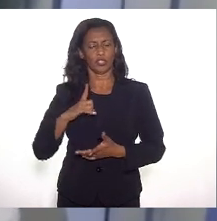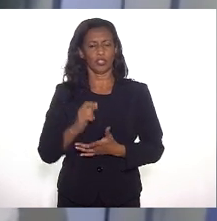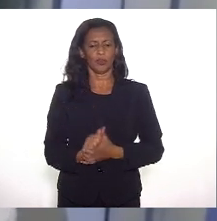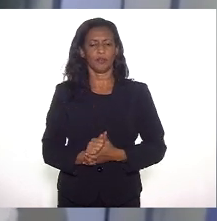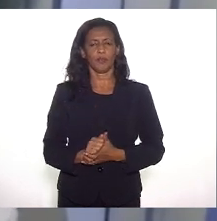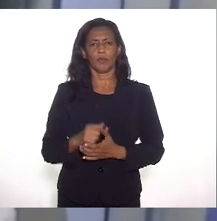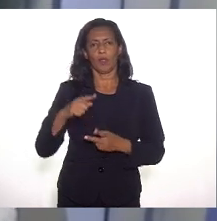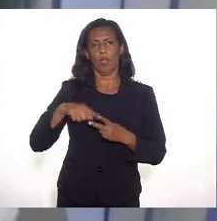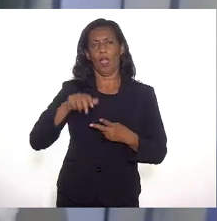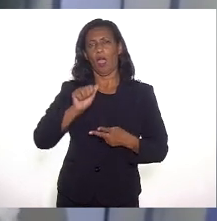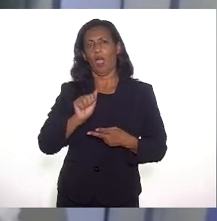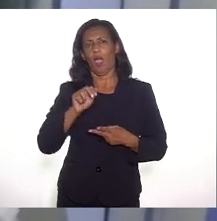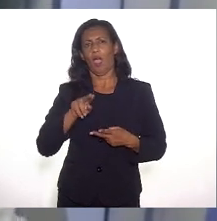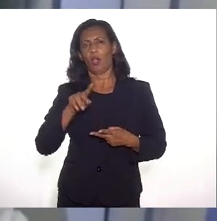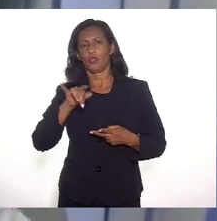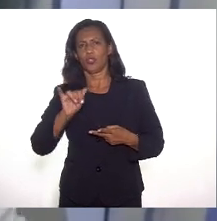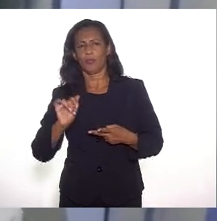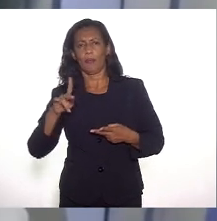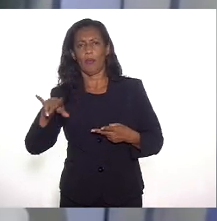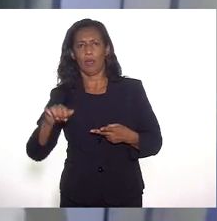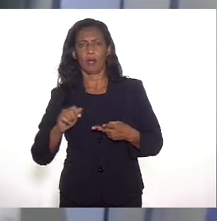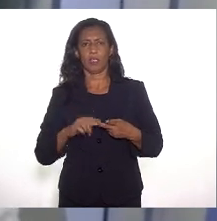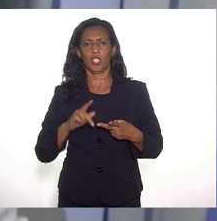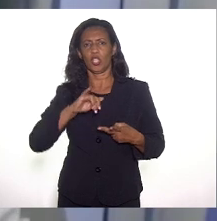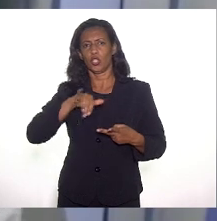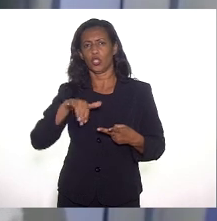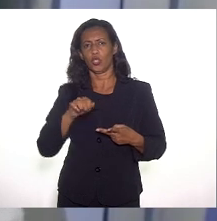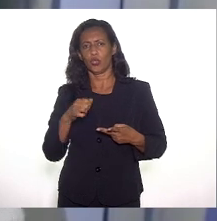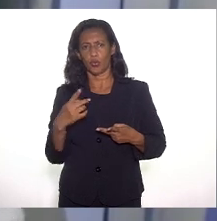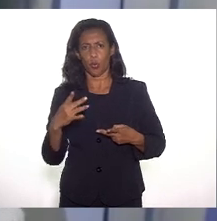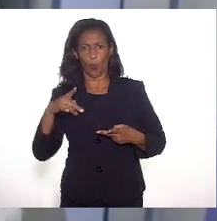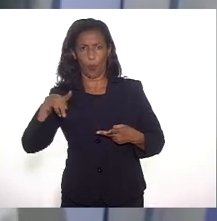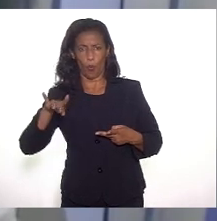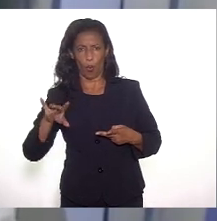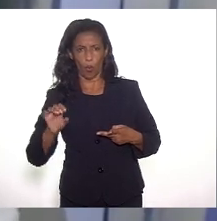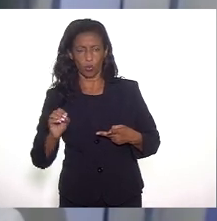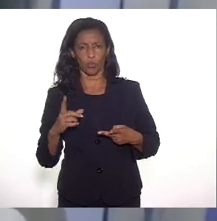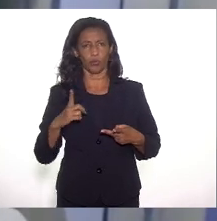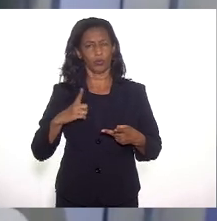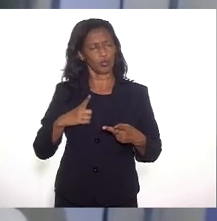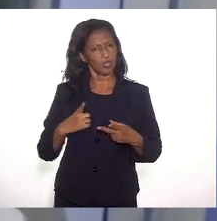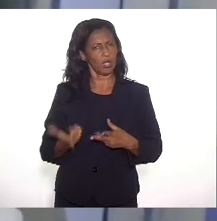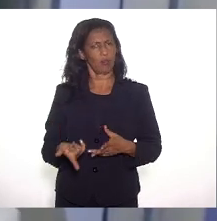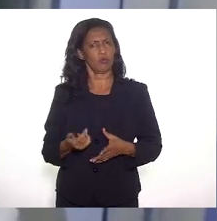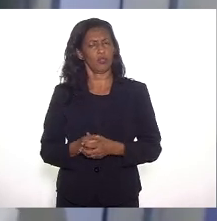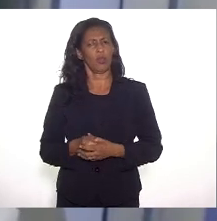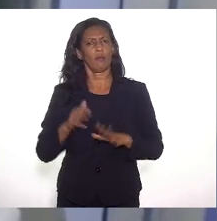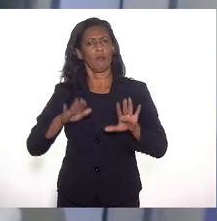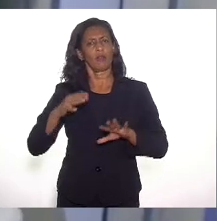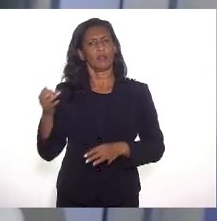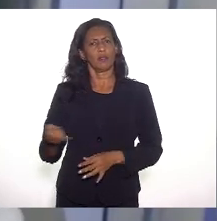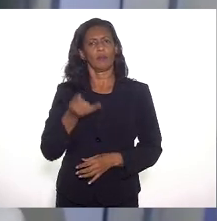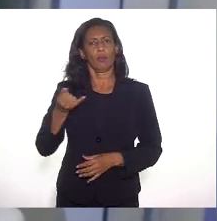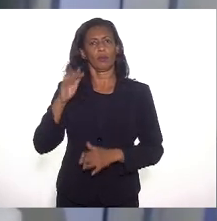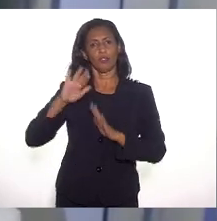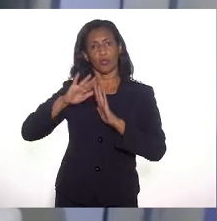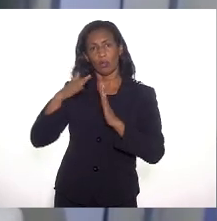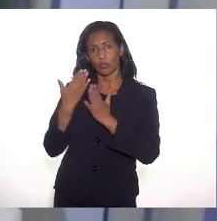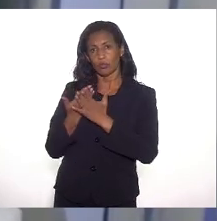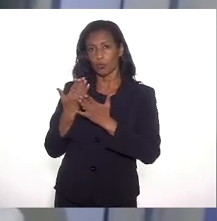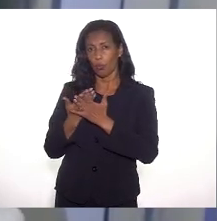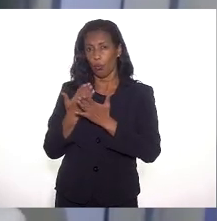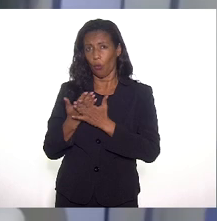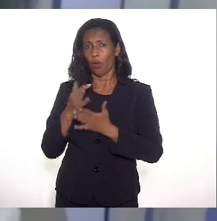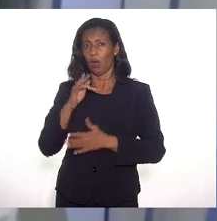João Bosco, né? Que é a grande obra-prima, o Mestre Sala dos Mares, mas ainda assim é importante que a Escola Fluminense,